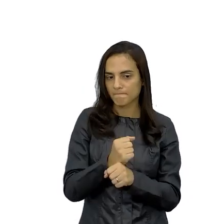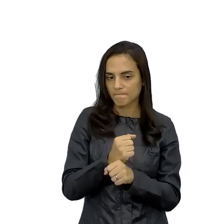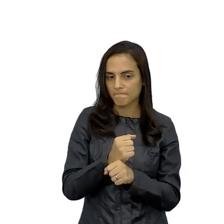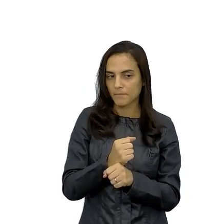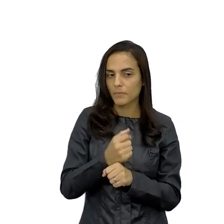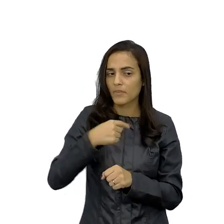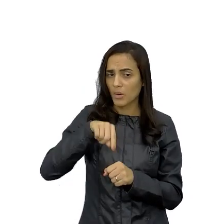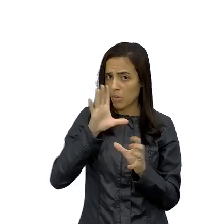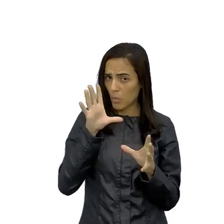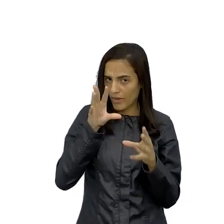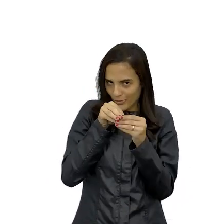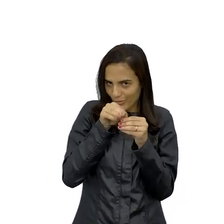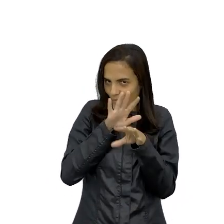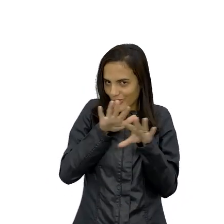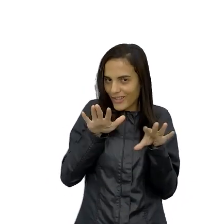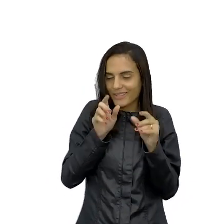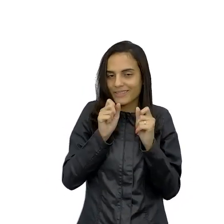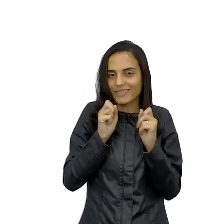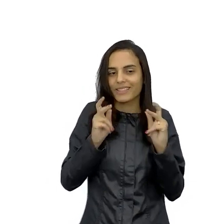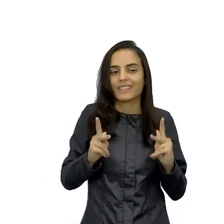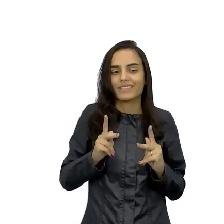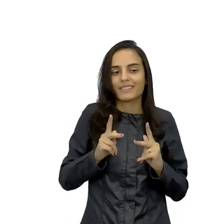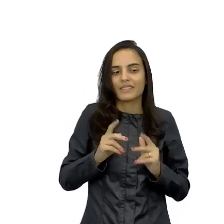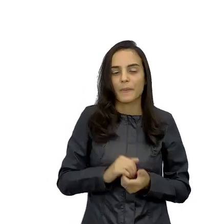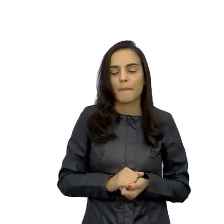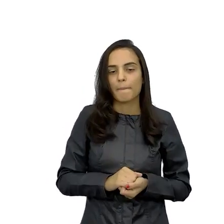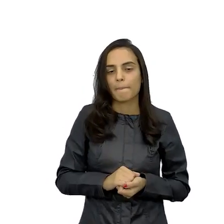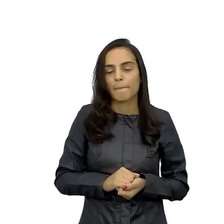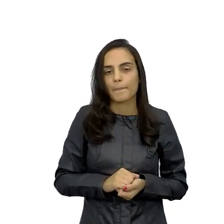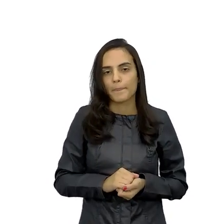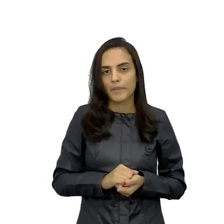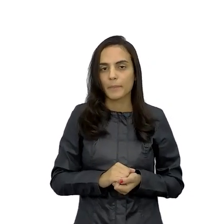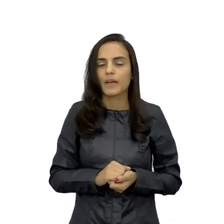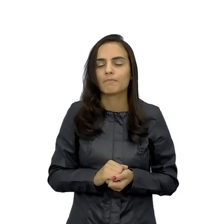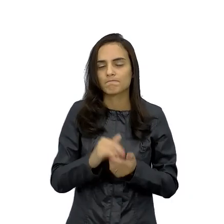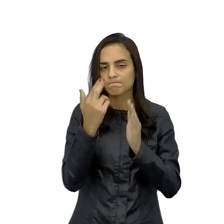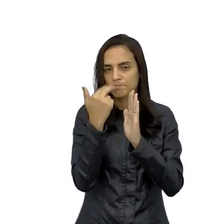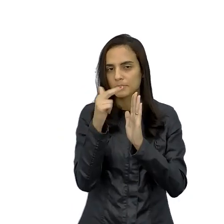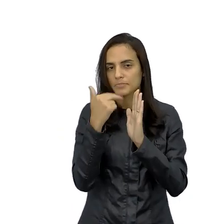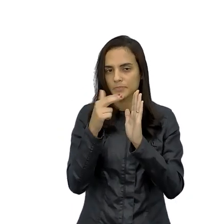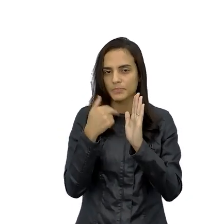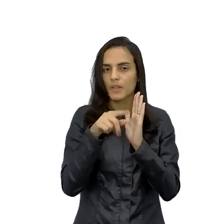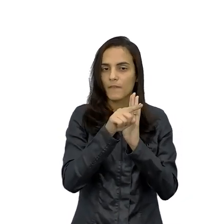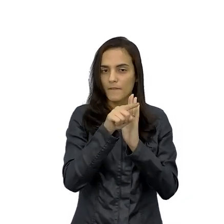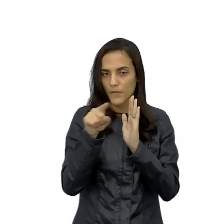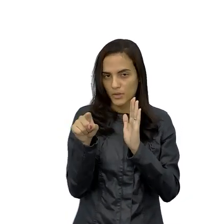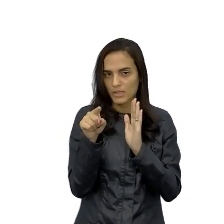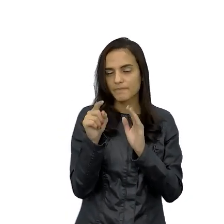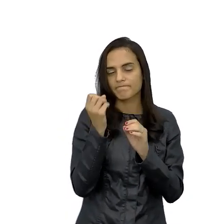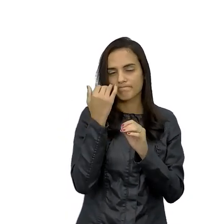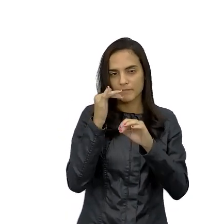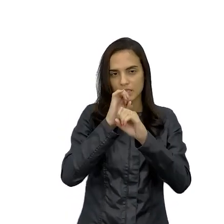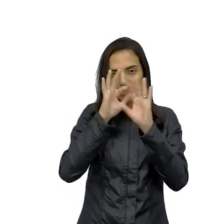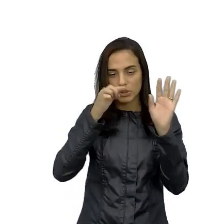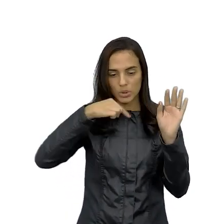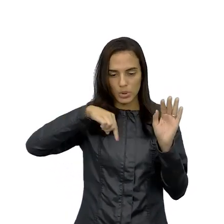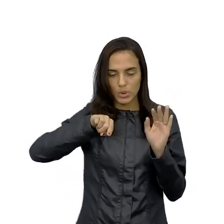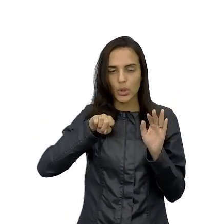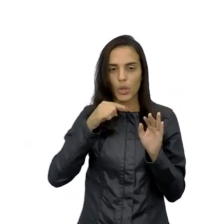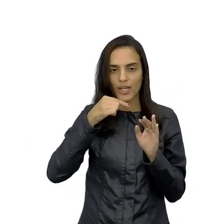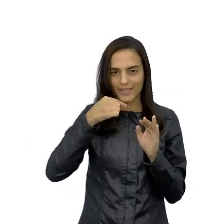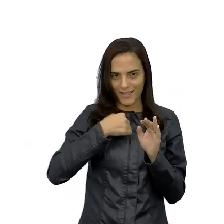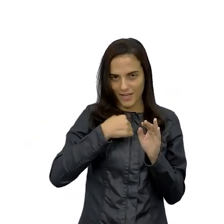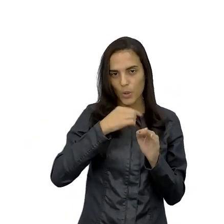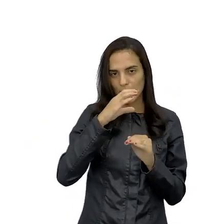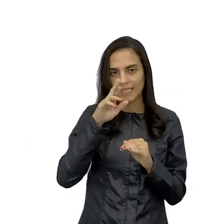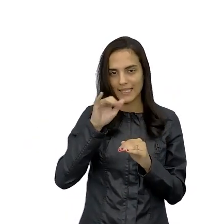gente, é só um resuminho, tá? Eu estou só colocando uma síntese para situar vocês e nós também, eu e Cris,